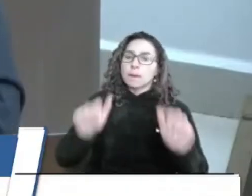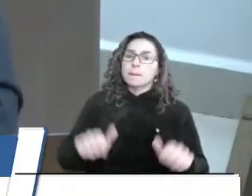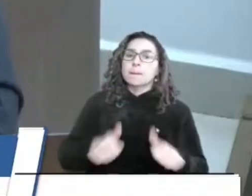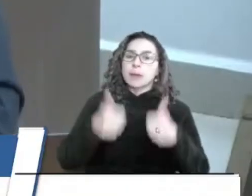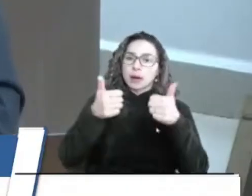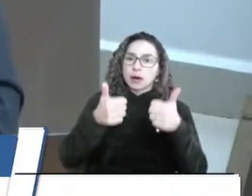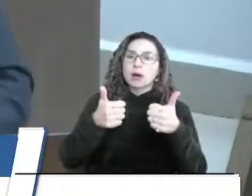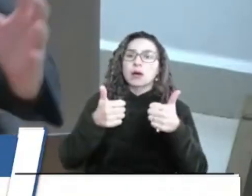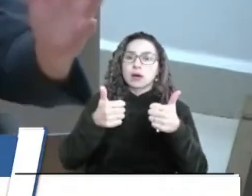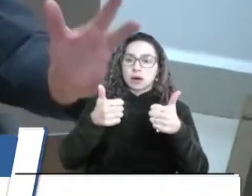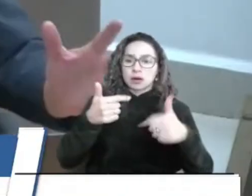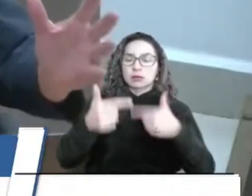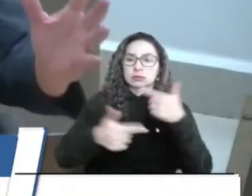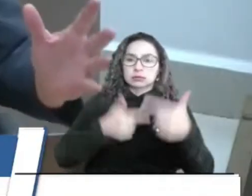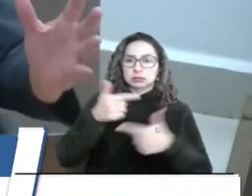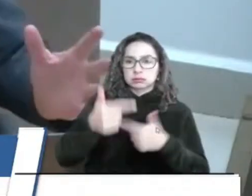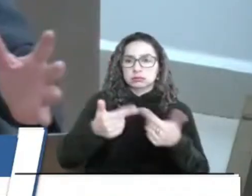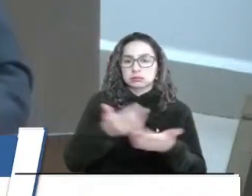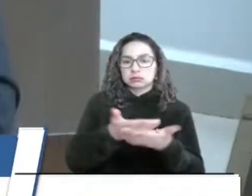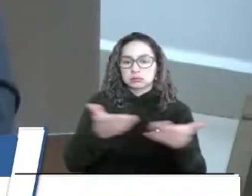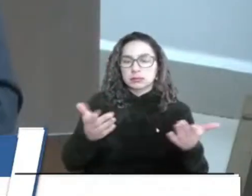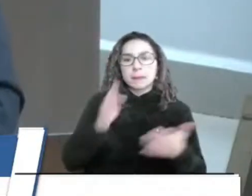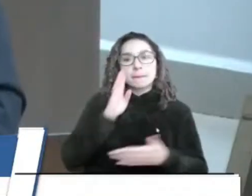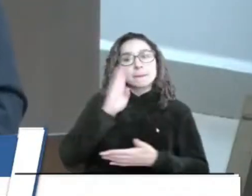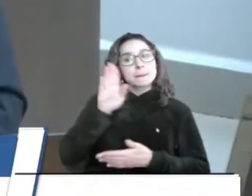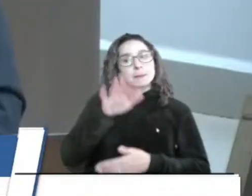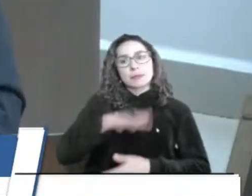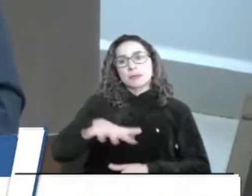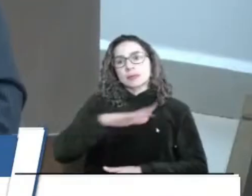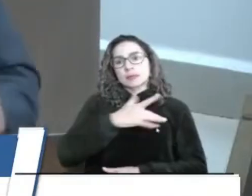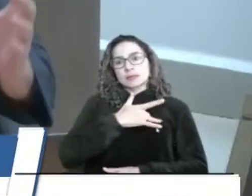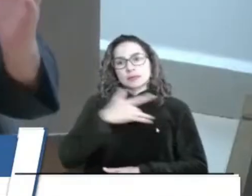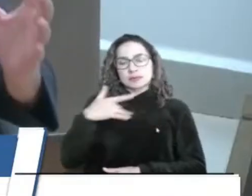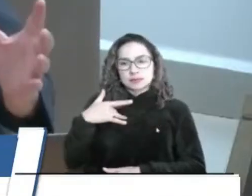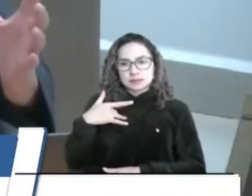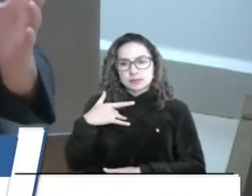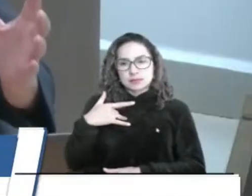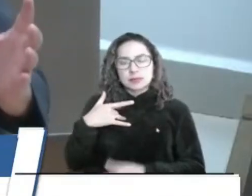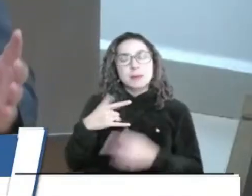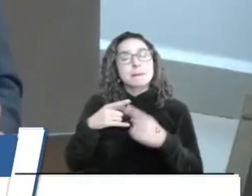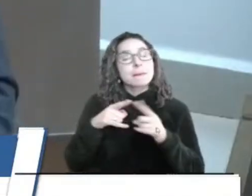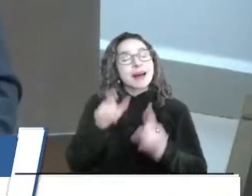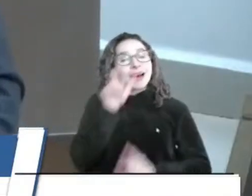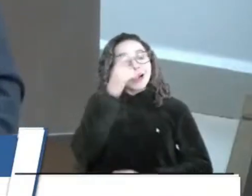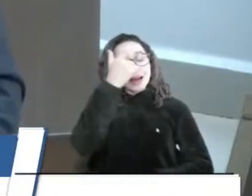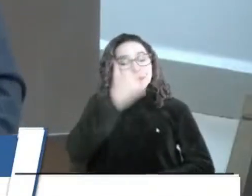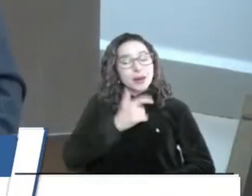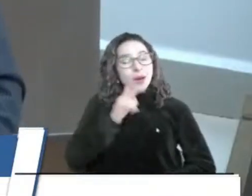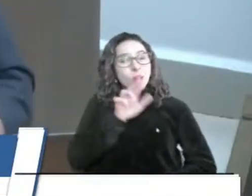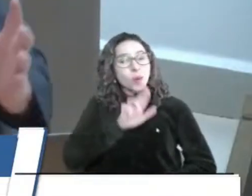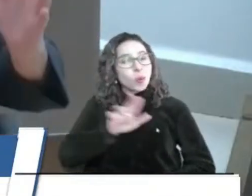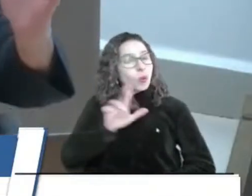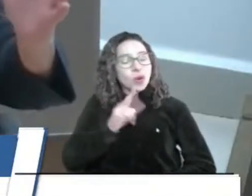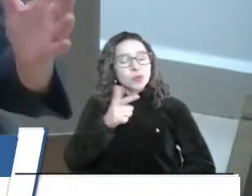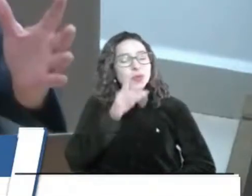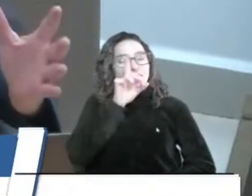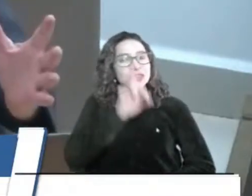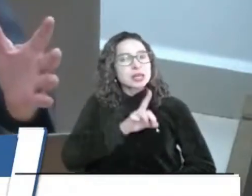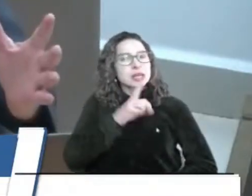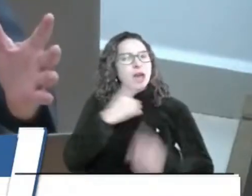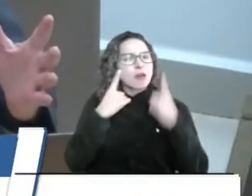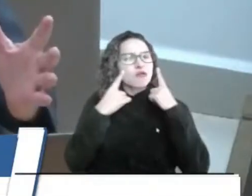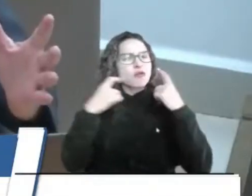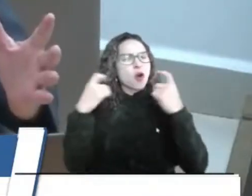público, principalmente na área da saúde. O que o usuário não tem direito é de